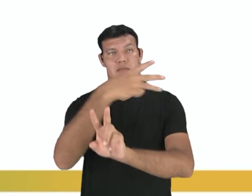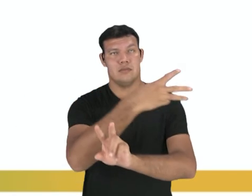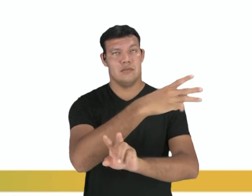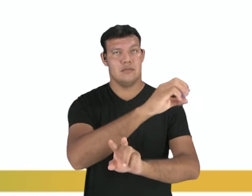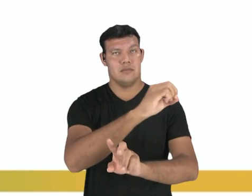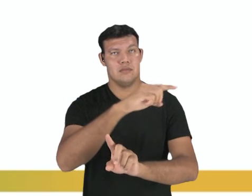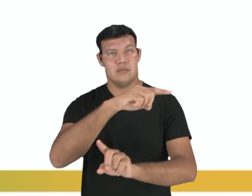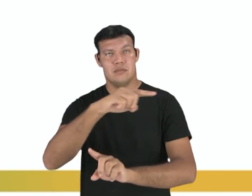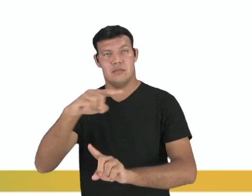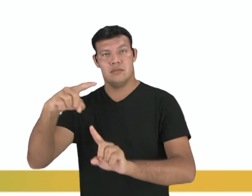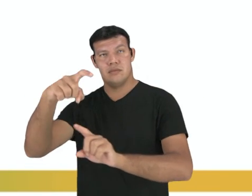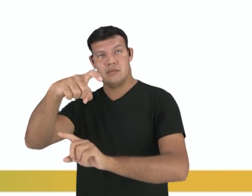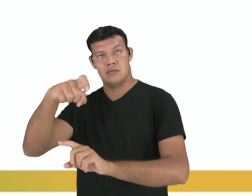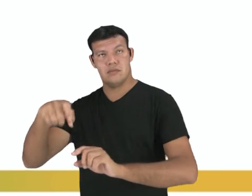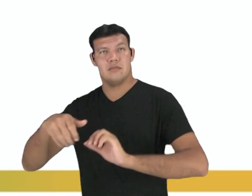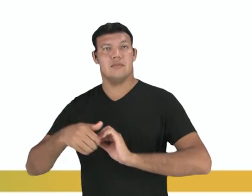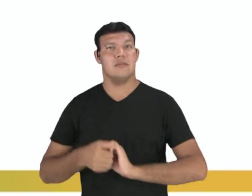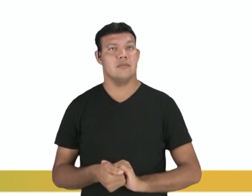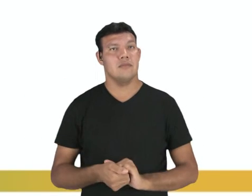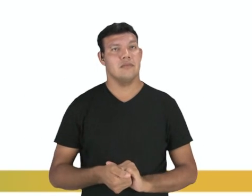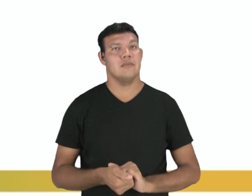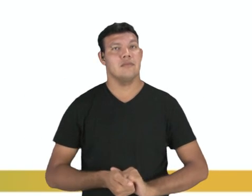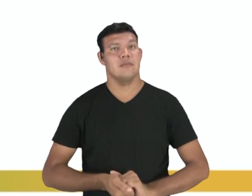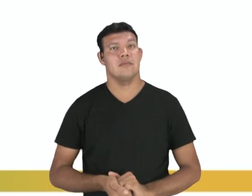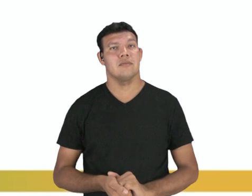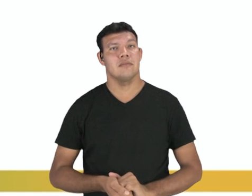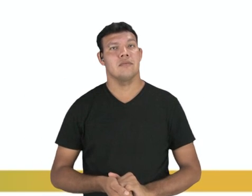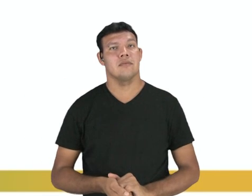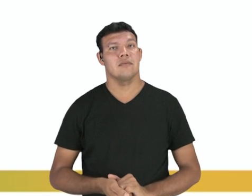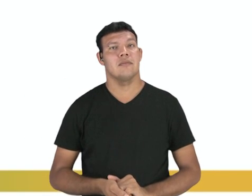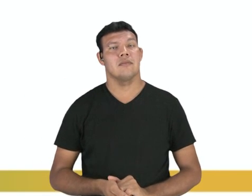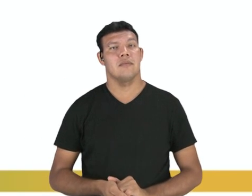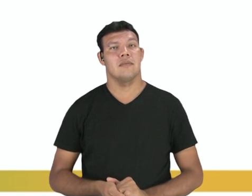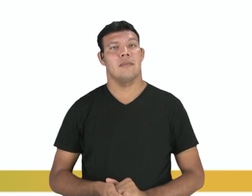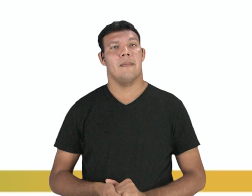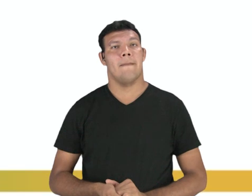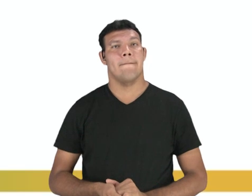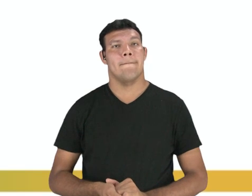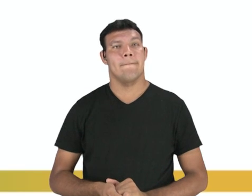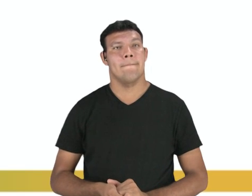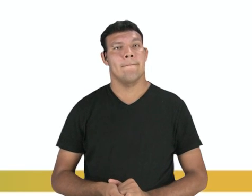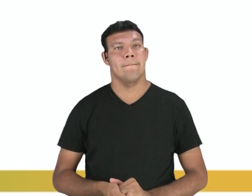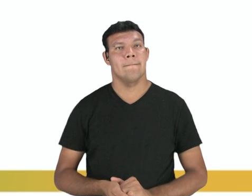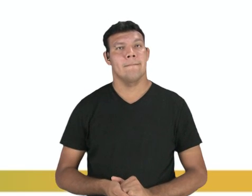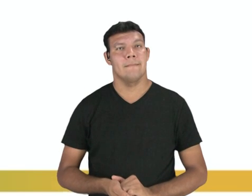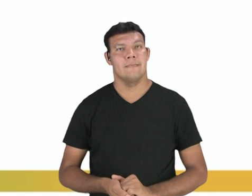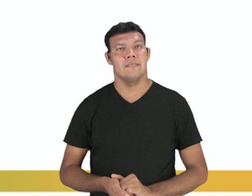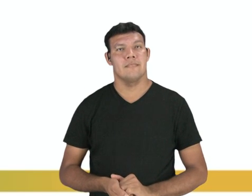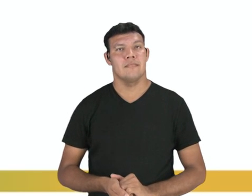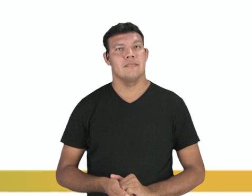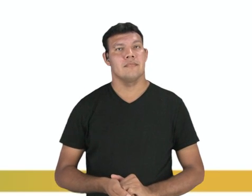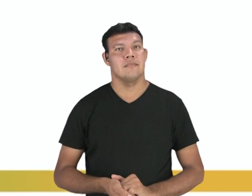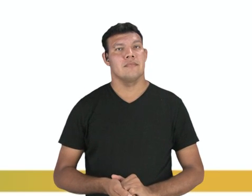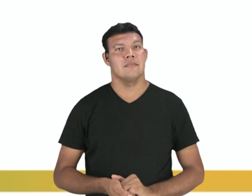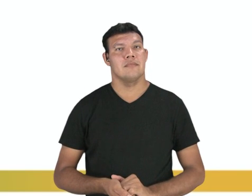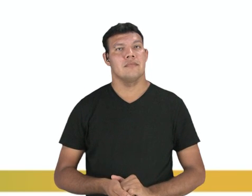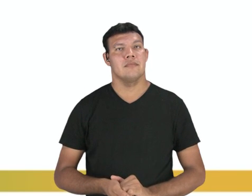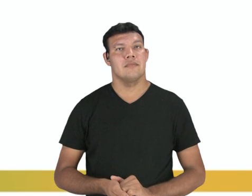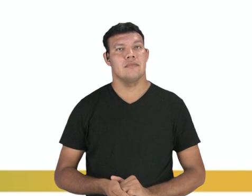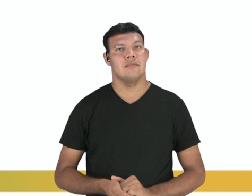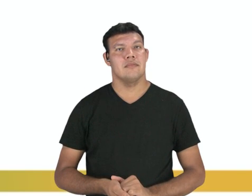Porches bom então nós vamos que aí nós podemos fazer o quê vamos eliminar dar uma iluminada